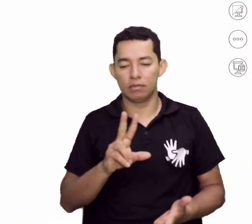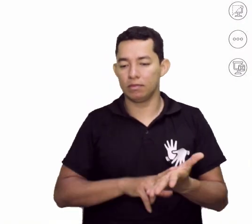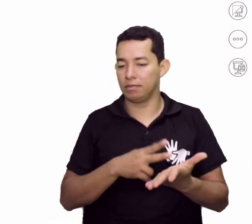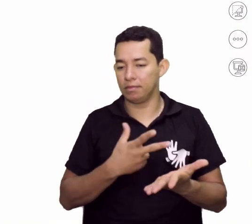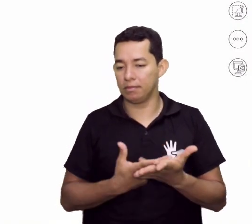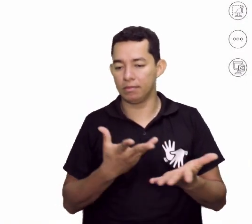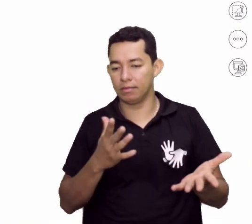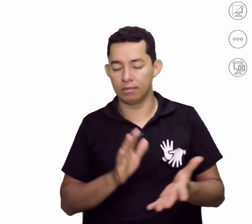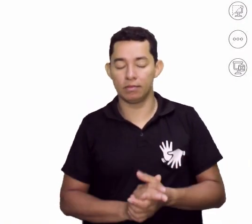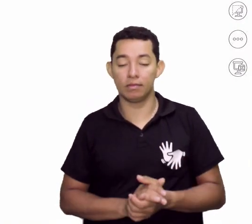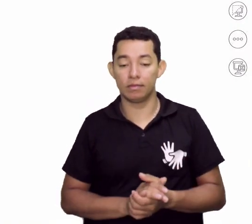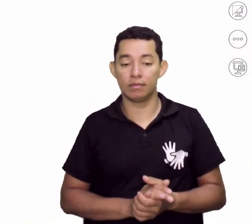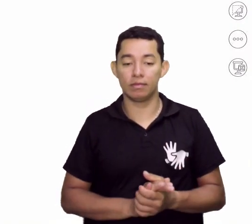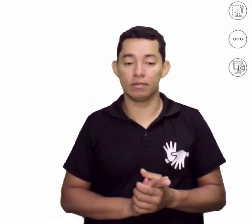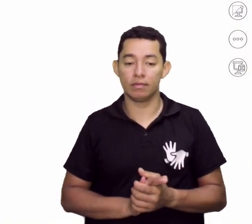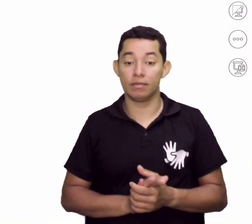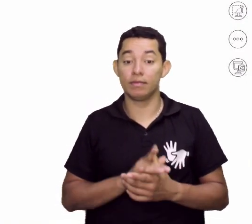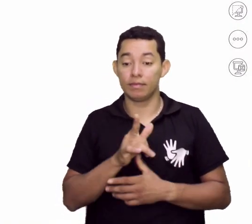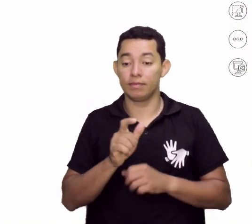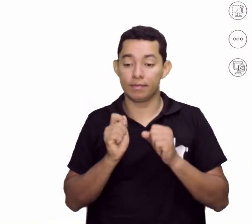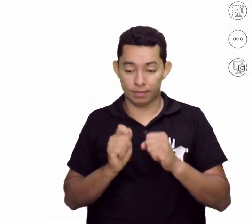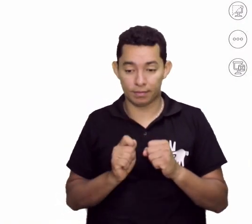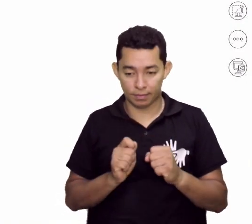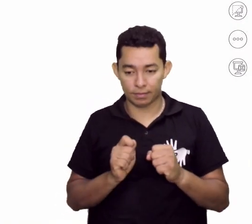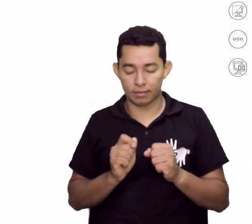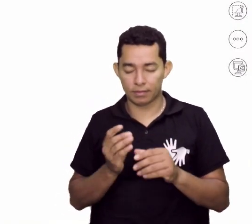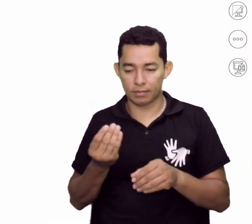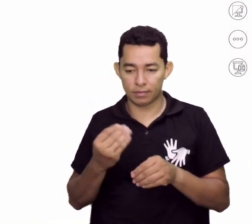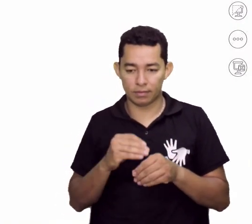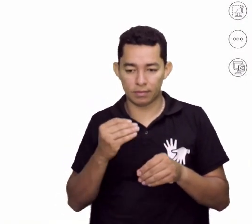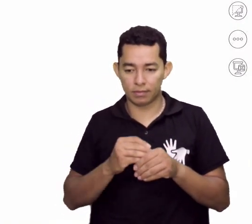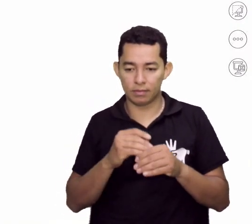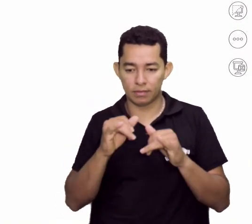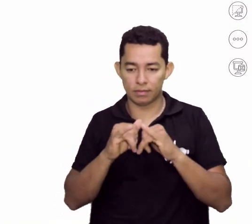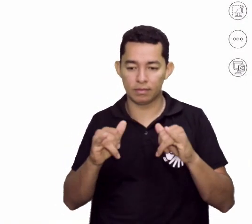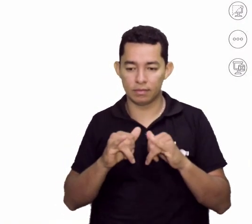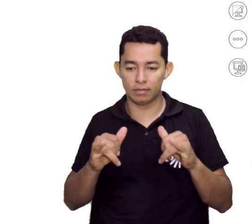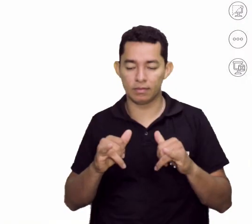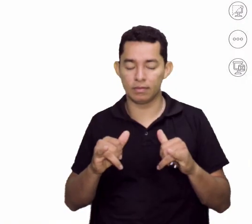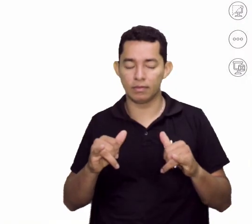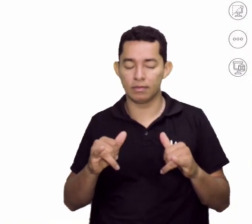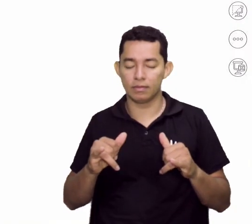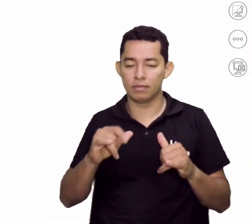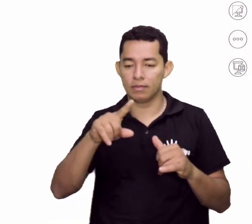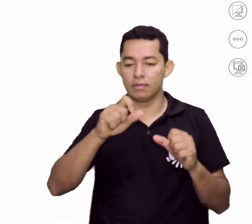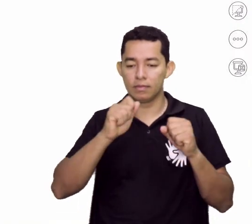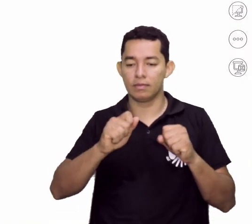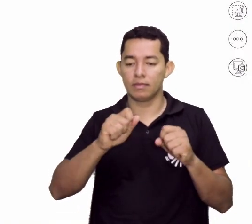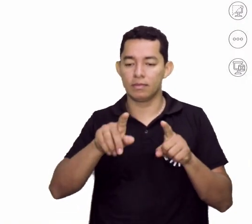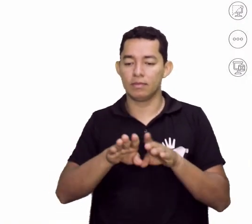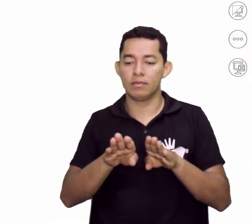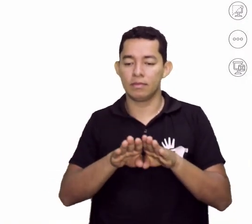Então, você pode, além de colocar essas informações, você pode também